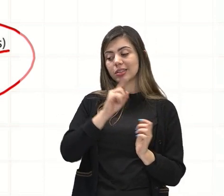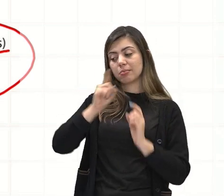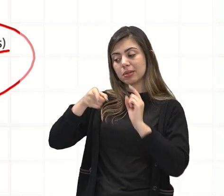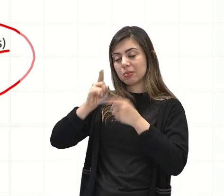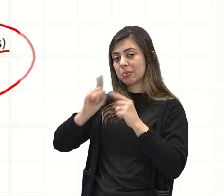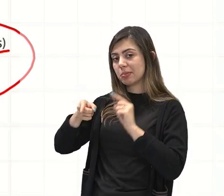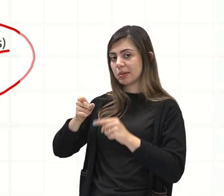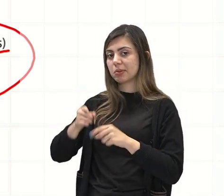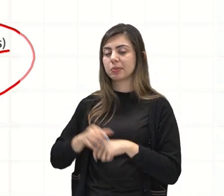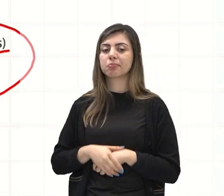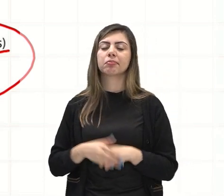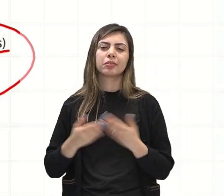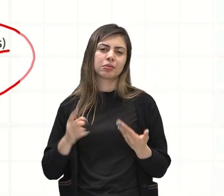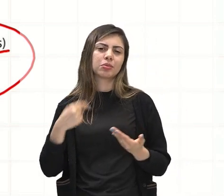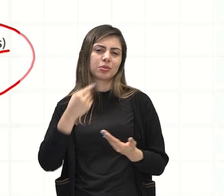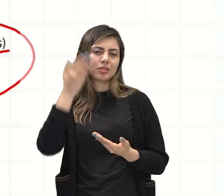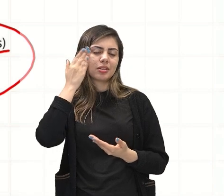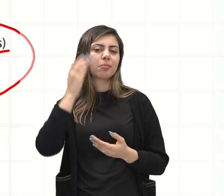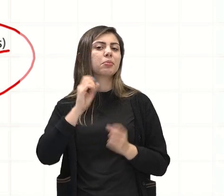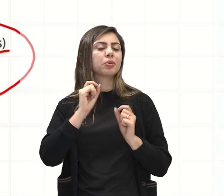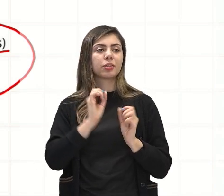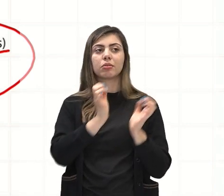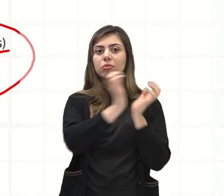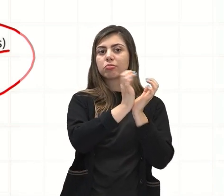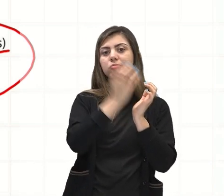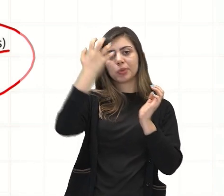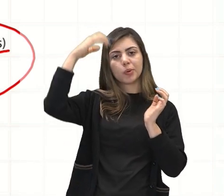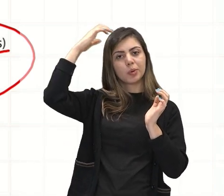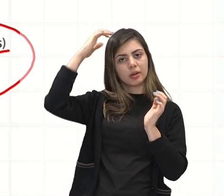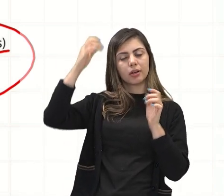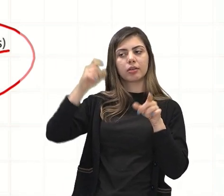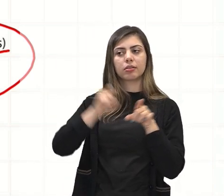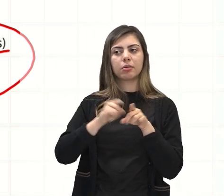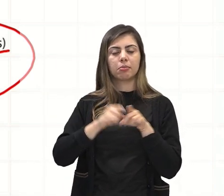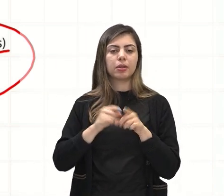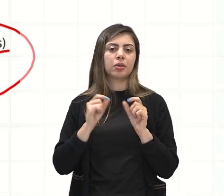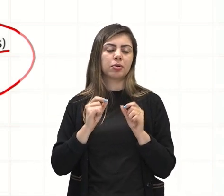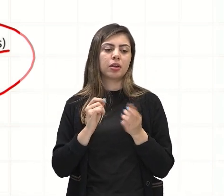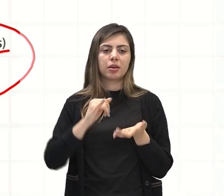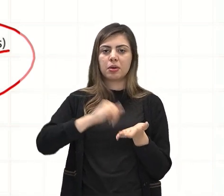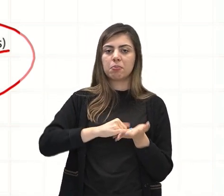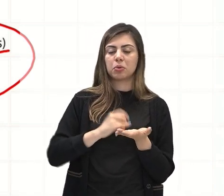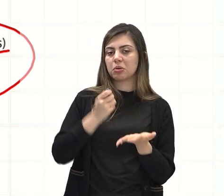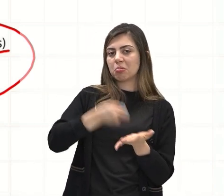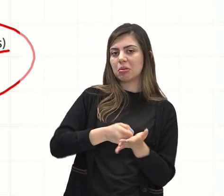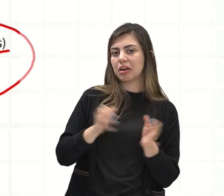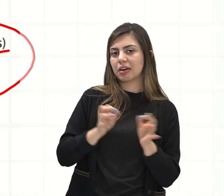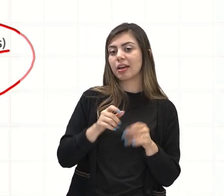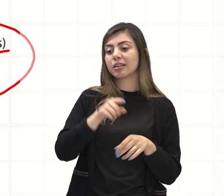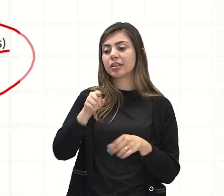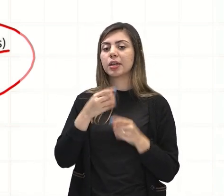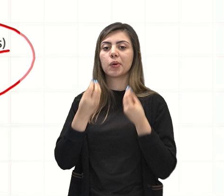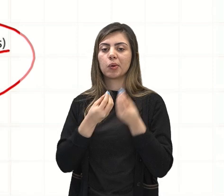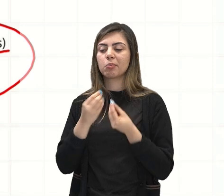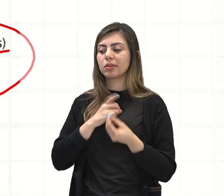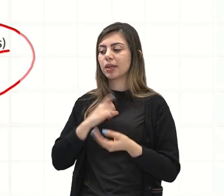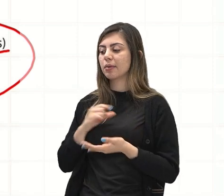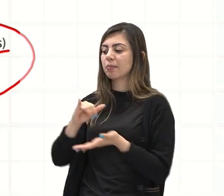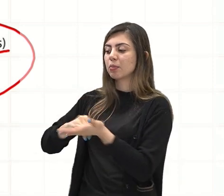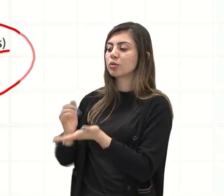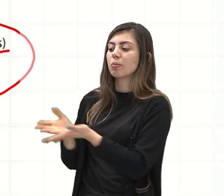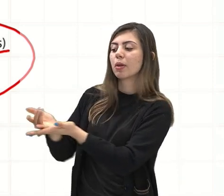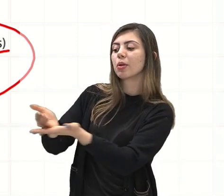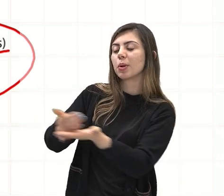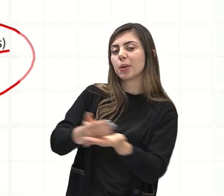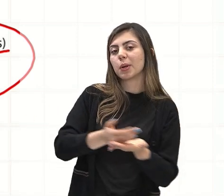estado. Claro que o rei também, né, tem as suas benesses, não paga imposto e também vive do que é coletado dos tributos. Tá